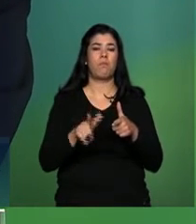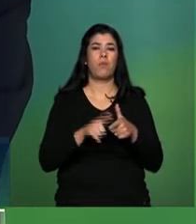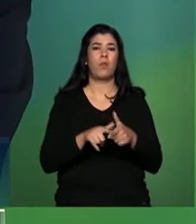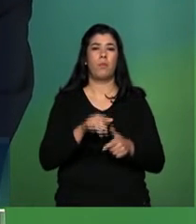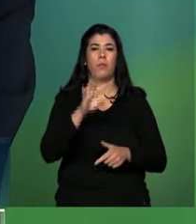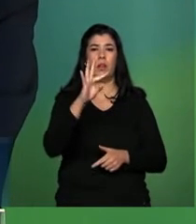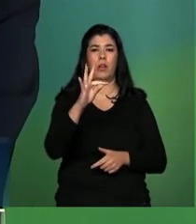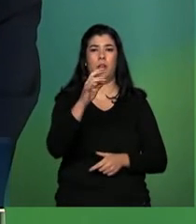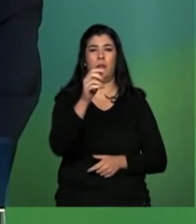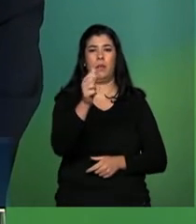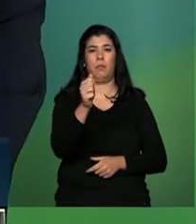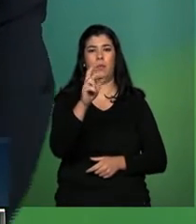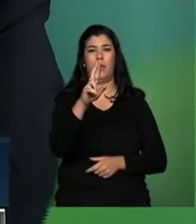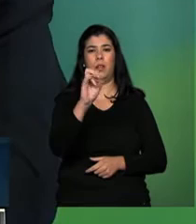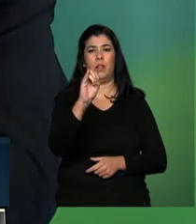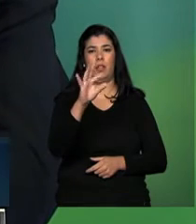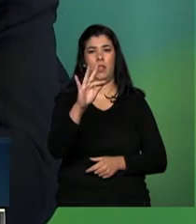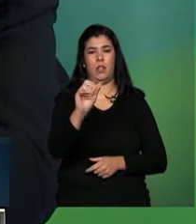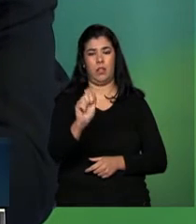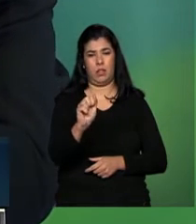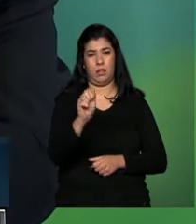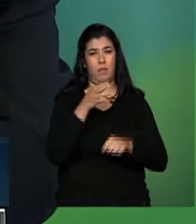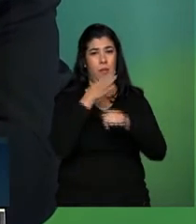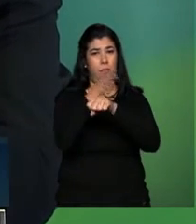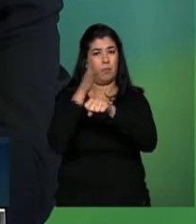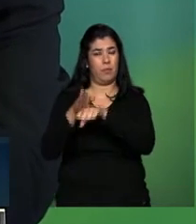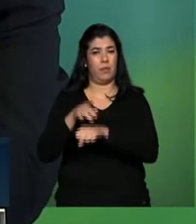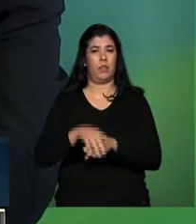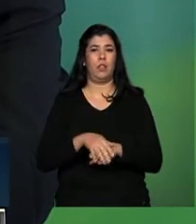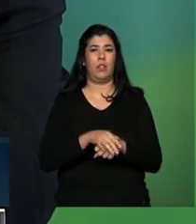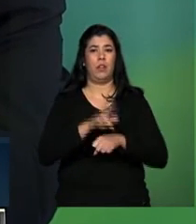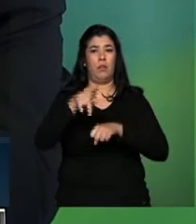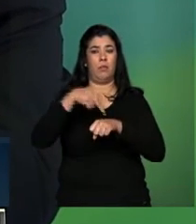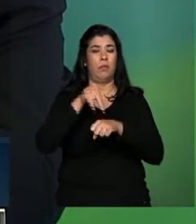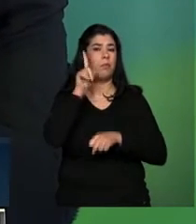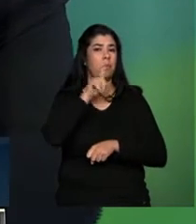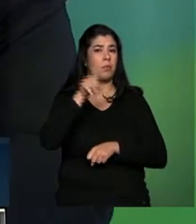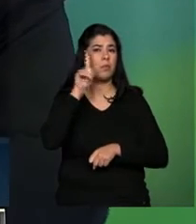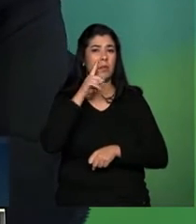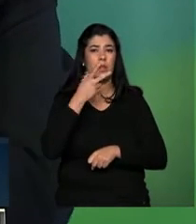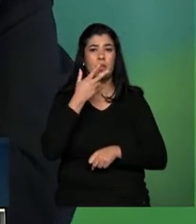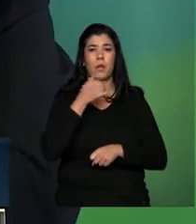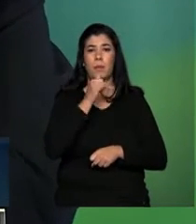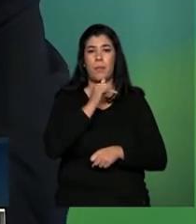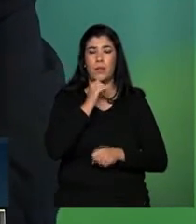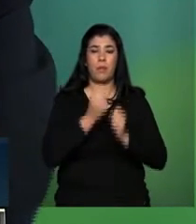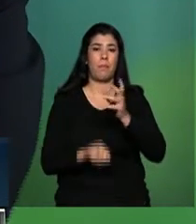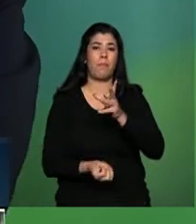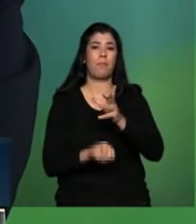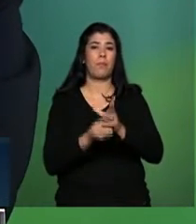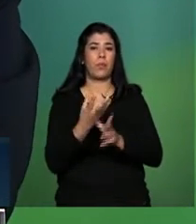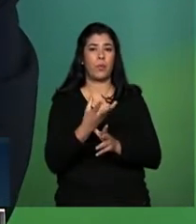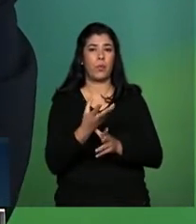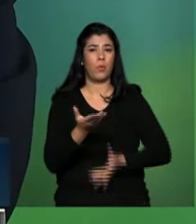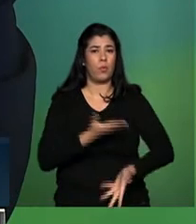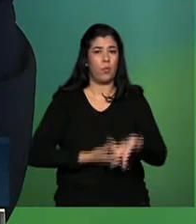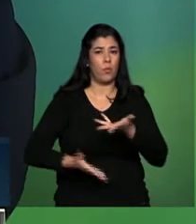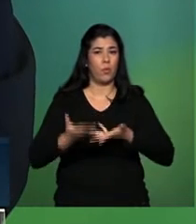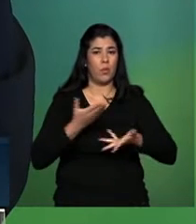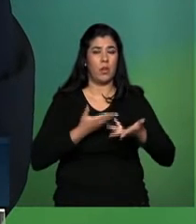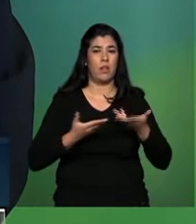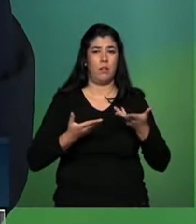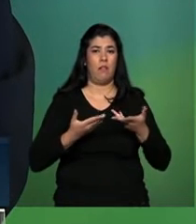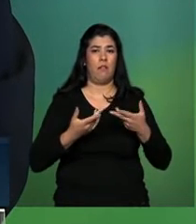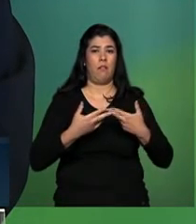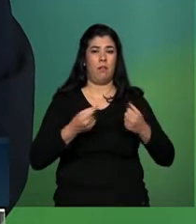tarifas médias para acessar o mercado americano em bens industriais são tarifas médias de 3,5%,